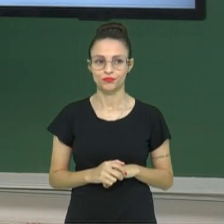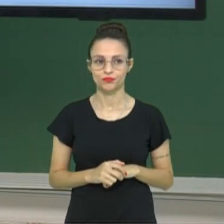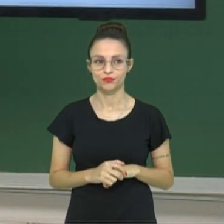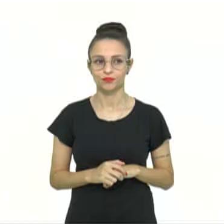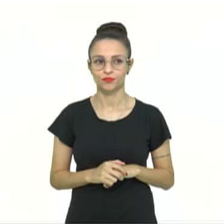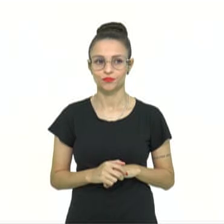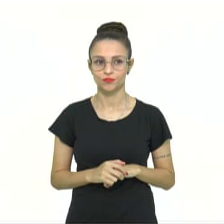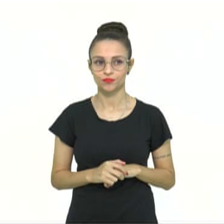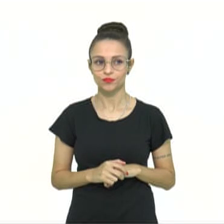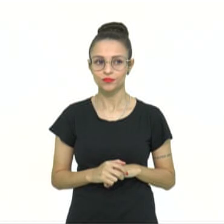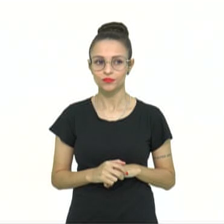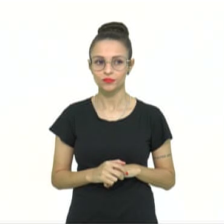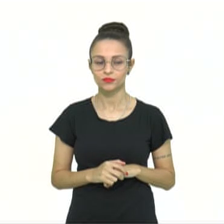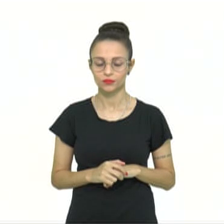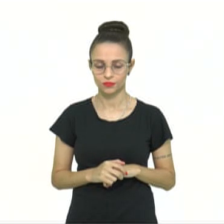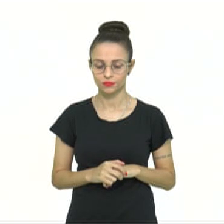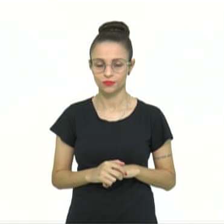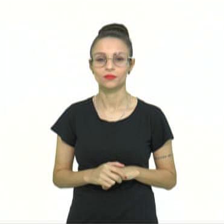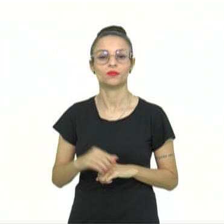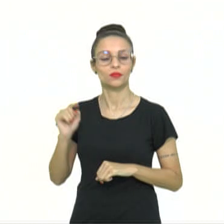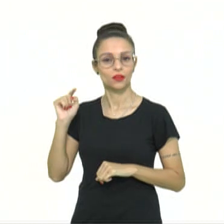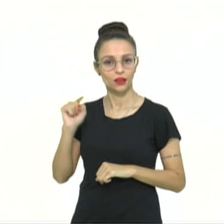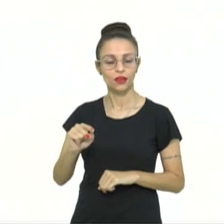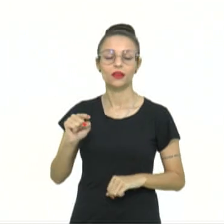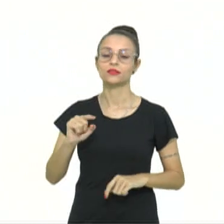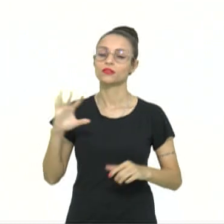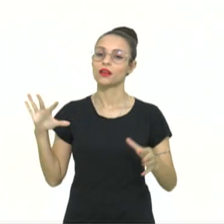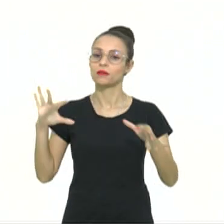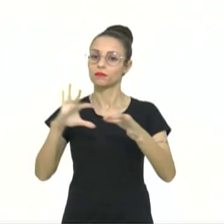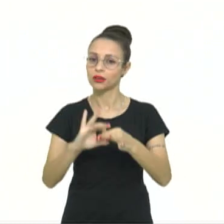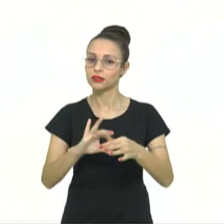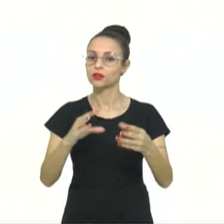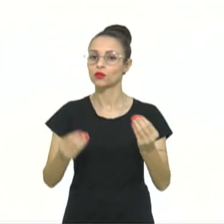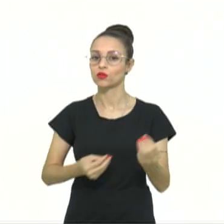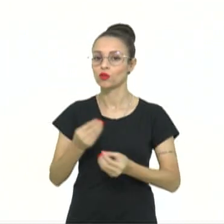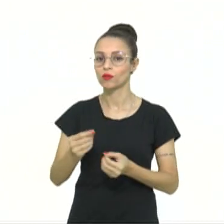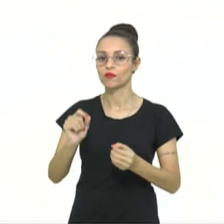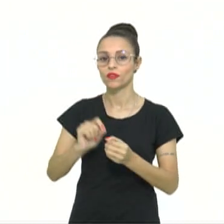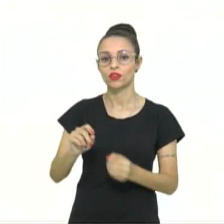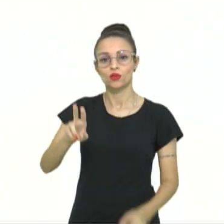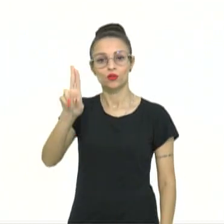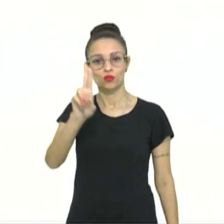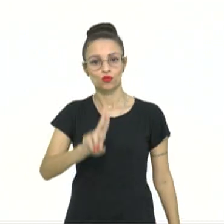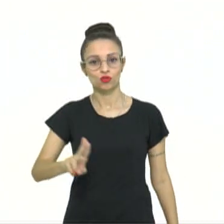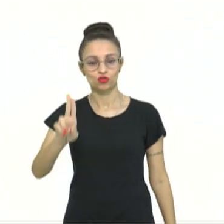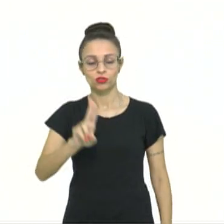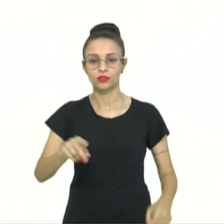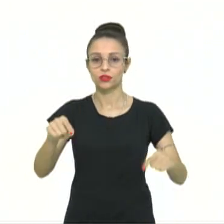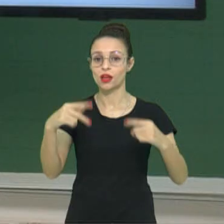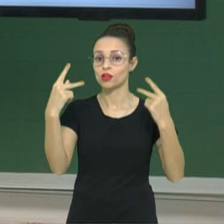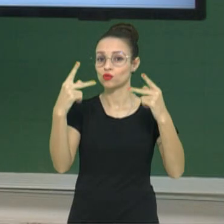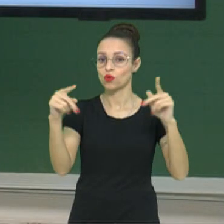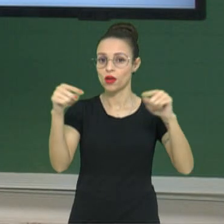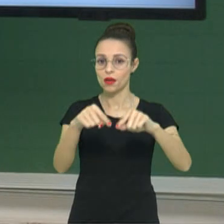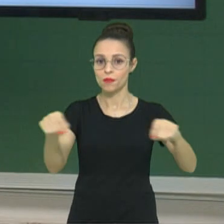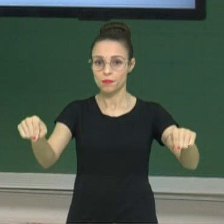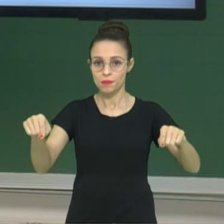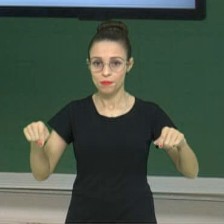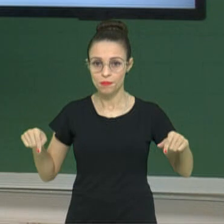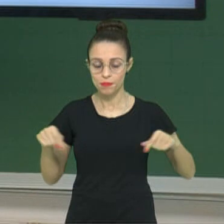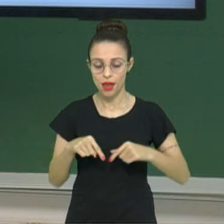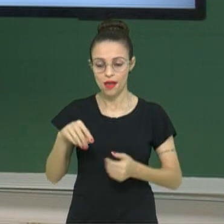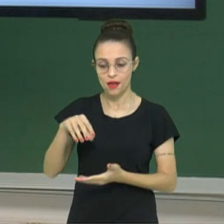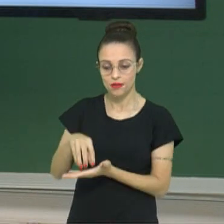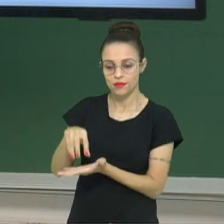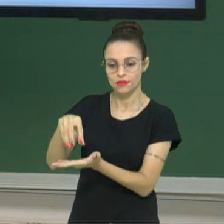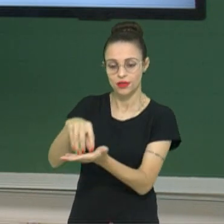lá, na aplicação do Teorema de Tales, nós vamos fazer a utilização da sua maquete para fazer um exercício. Lembra,